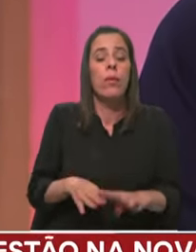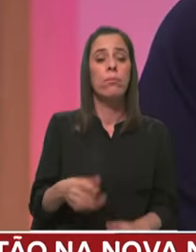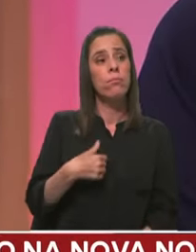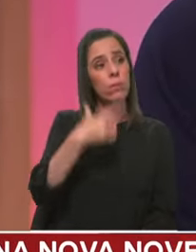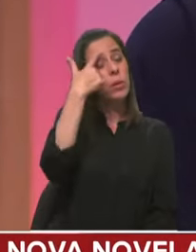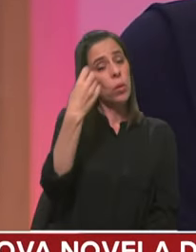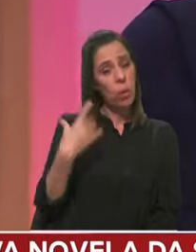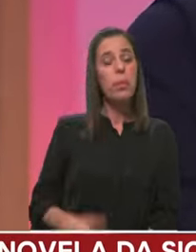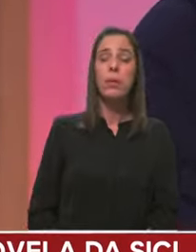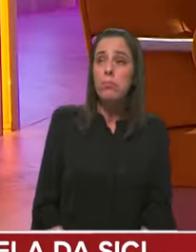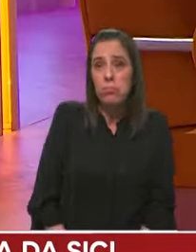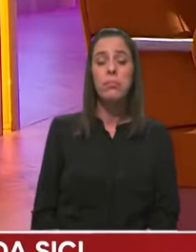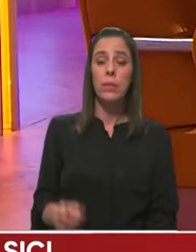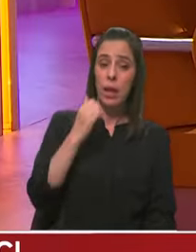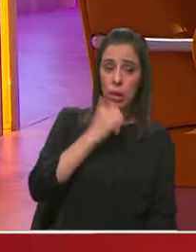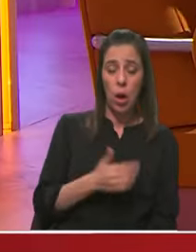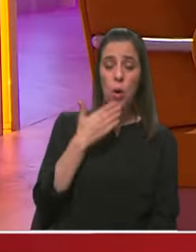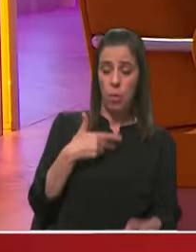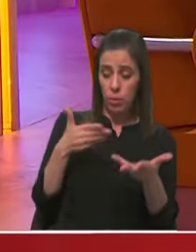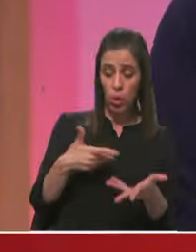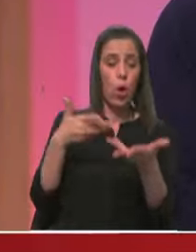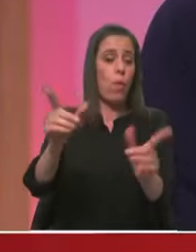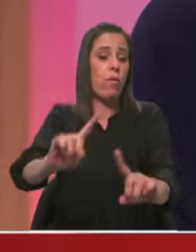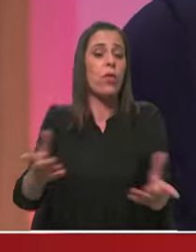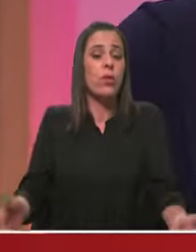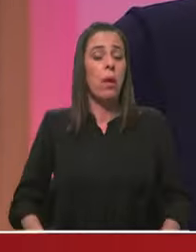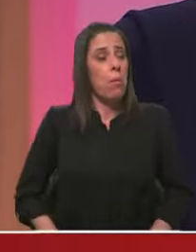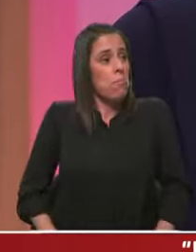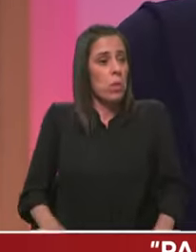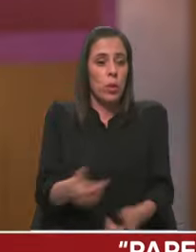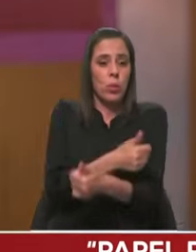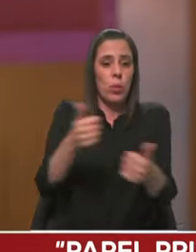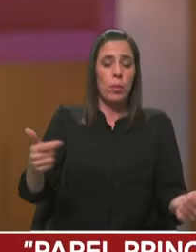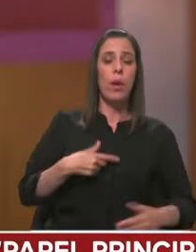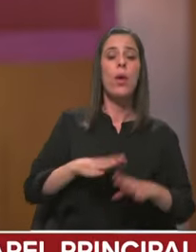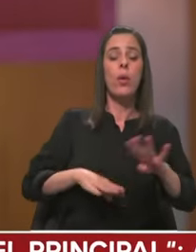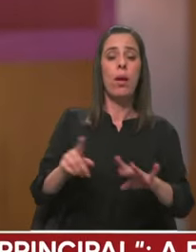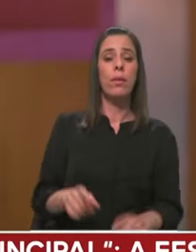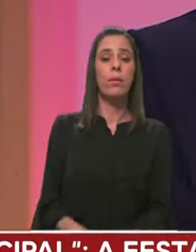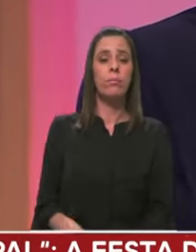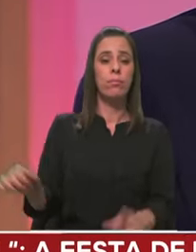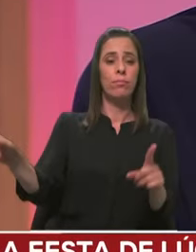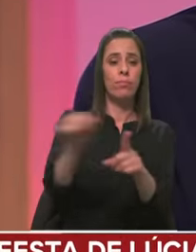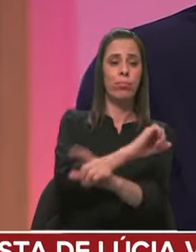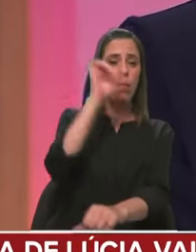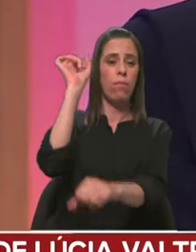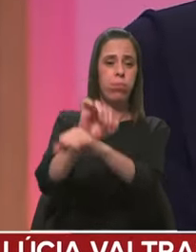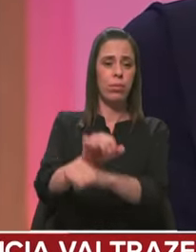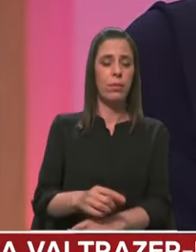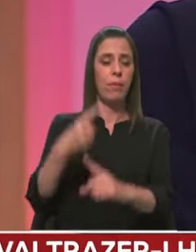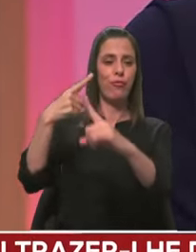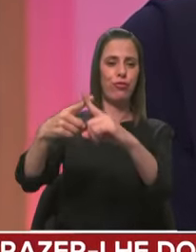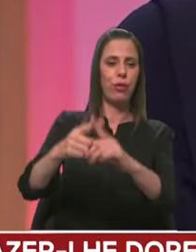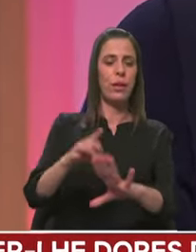compreendo sei que a pessoa está em dor não pediu ajuda eu não vou ajudá-la tranquilo mas o que é que eu faço apago e bloqueio é o